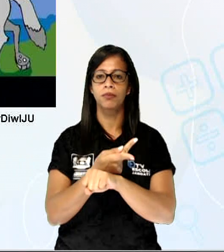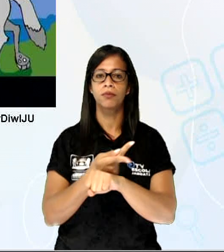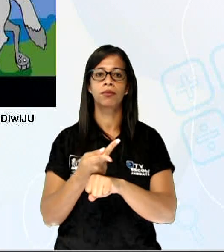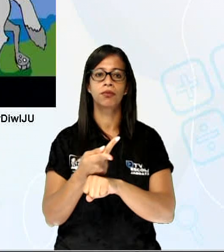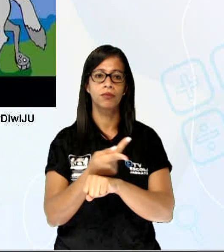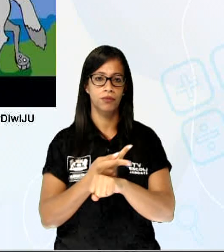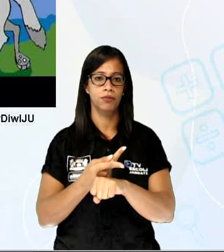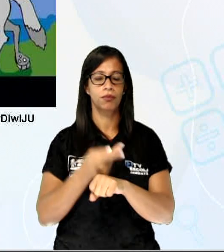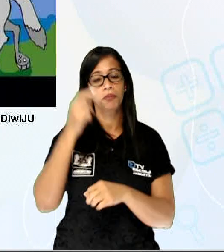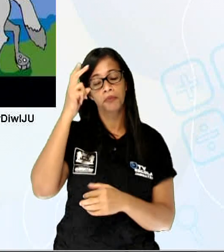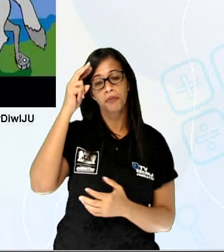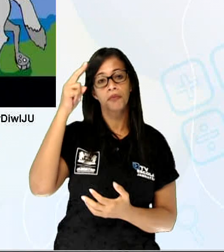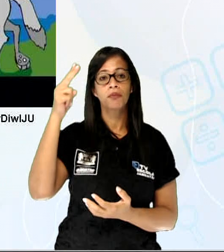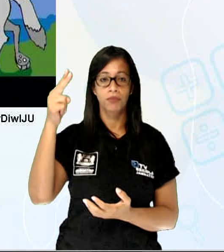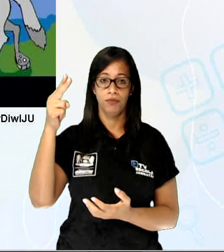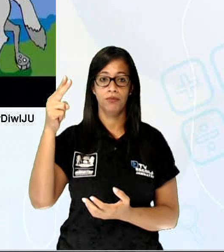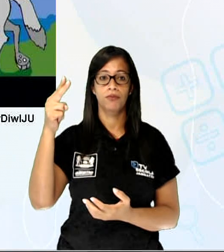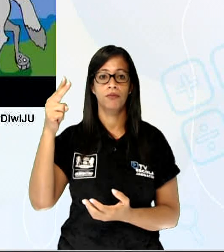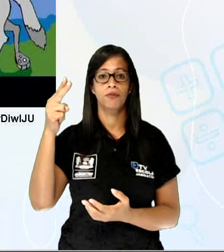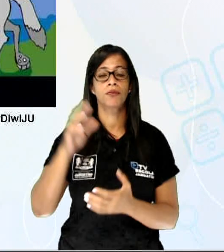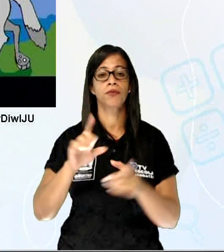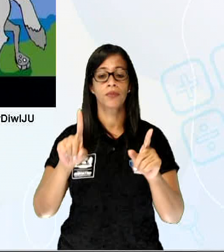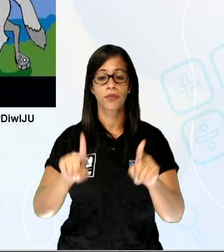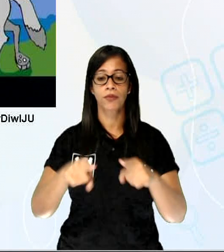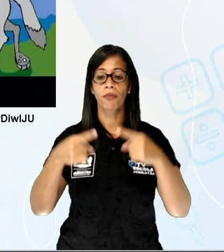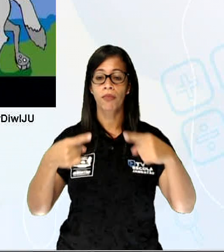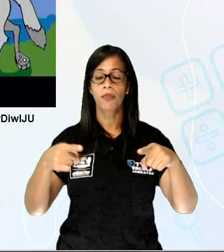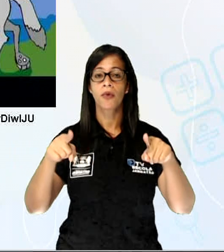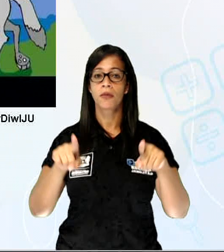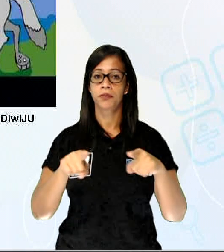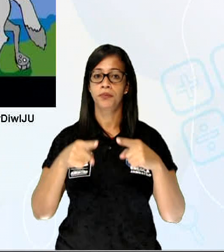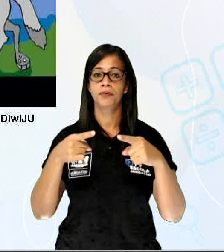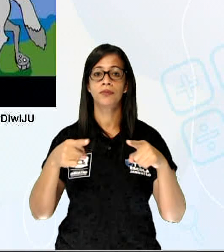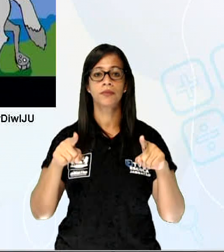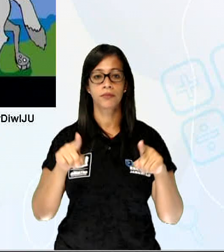incrível história da orquestra. Esse livro é do Bruce